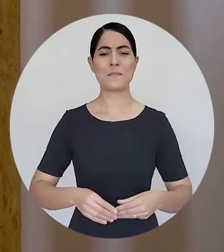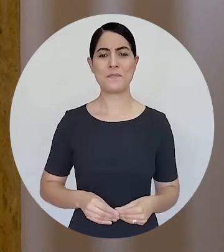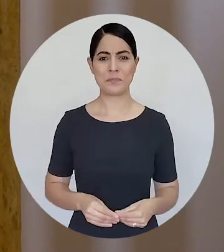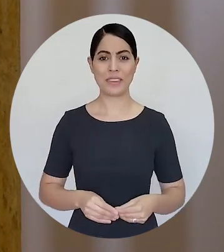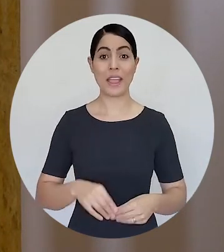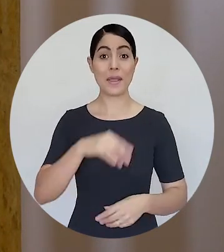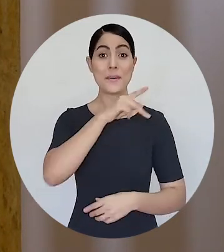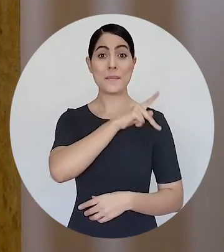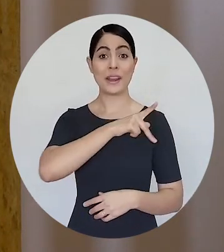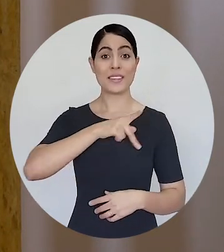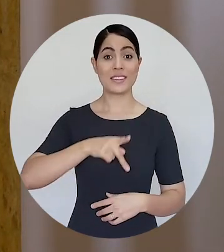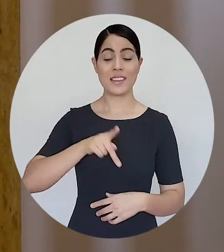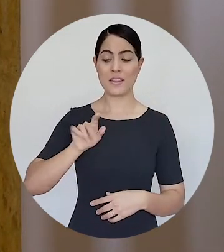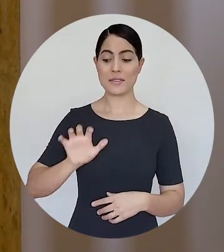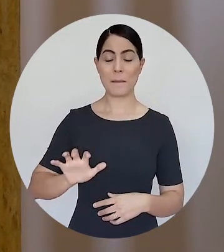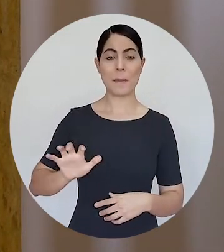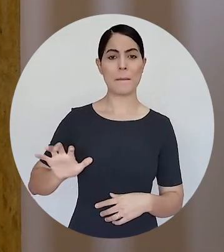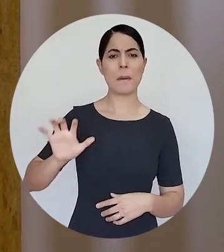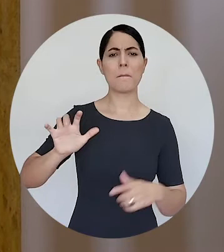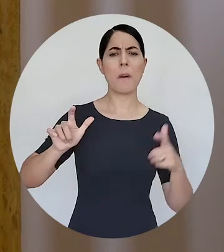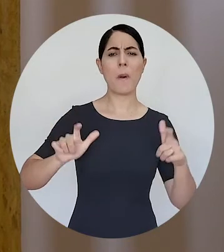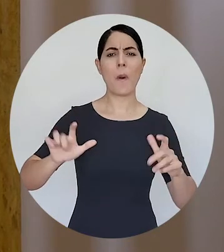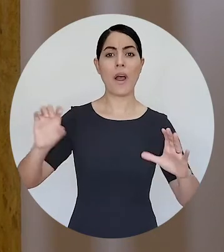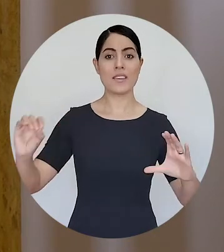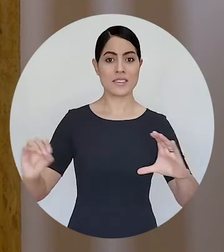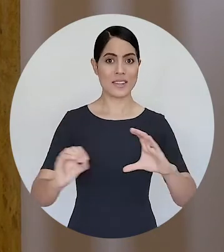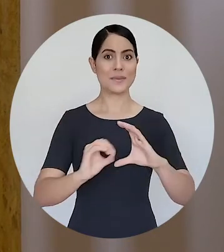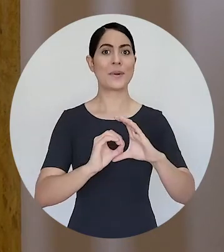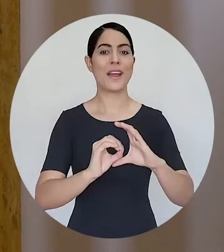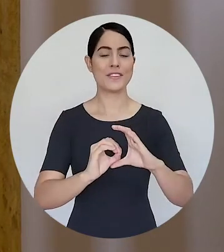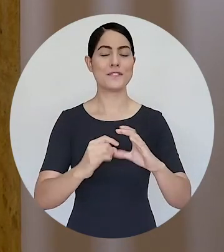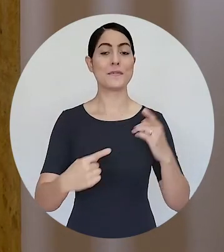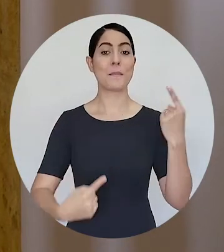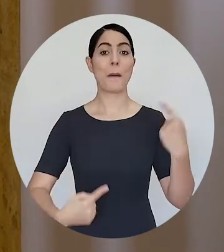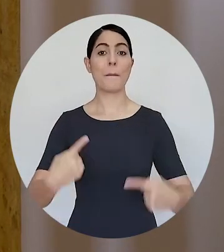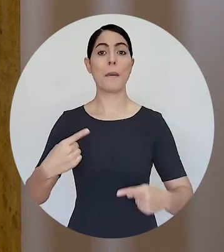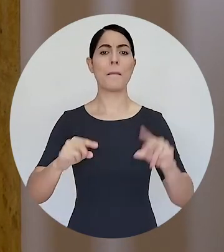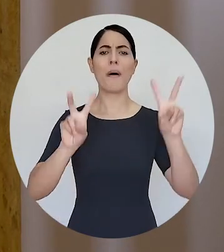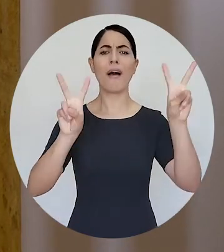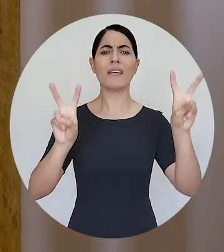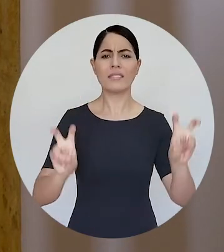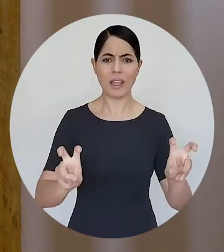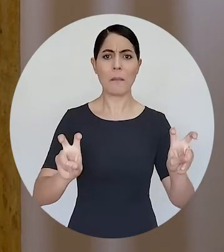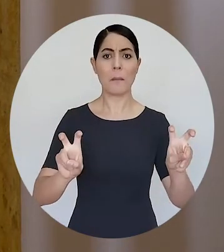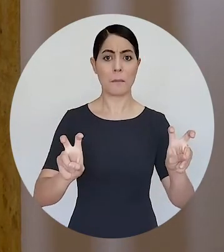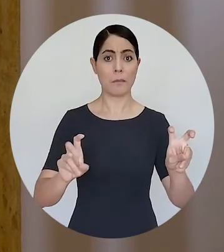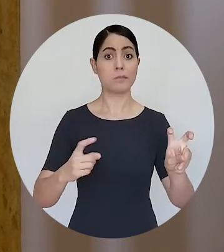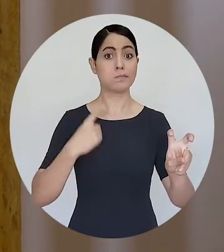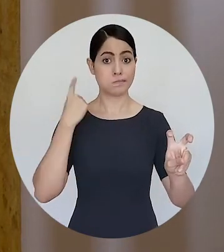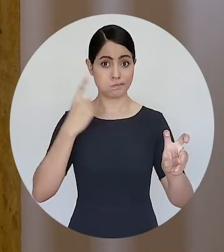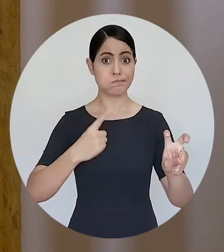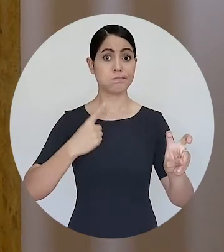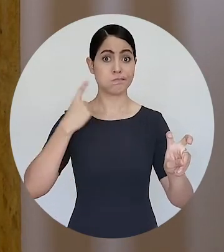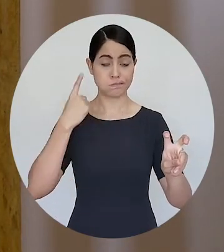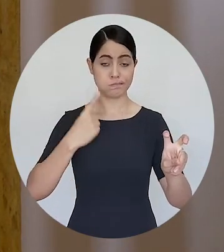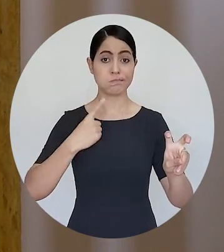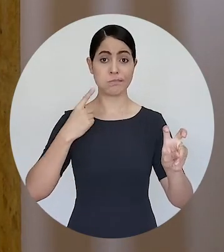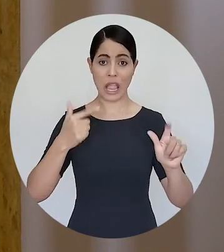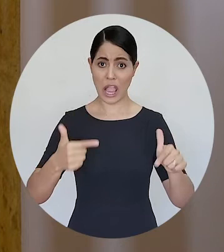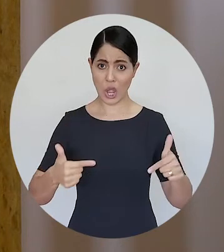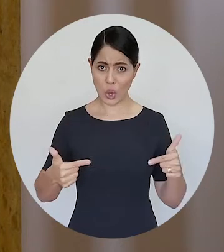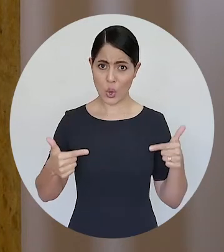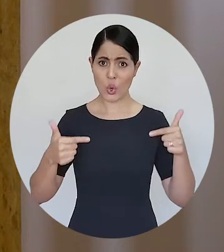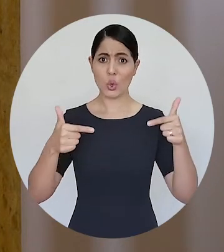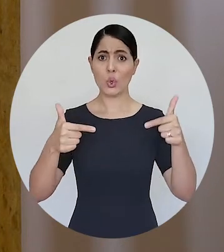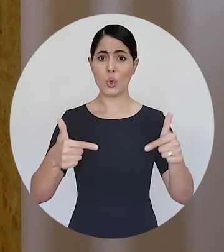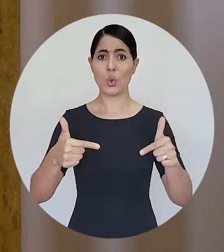com a participação dos presidentes das seccionais do Centro-Oeste, que discutiram o papel da advocacia na